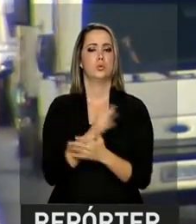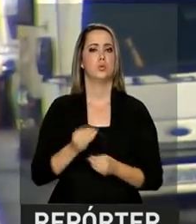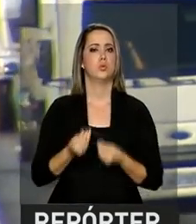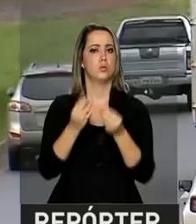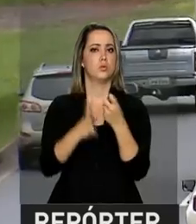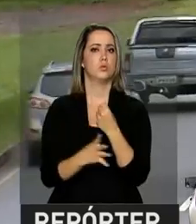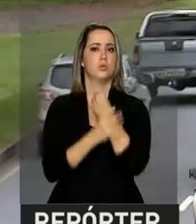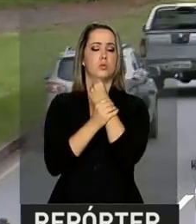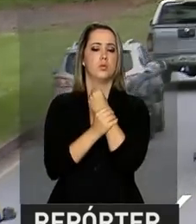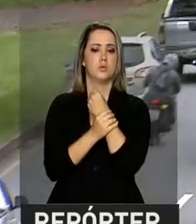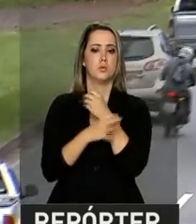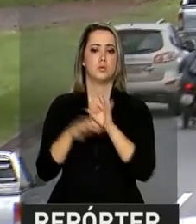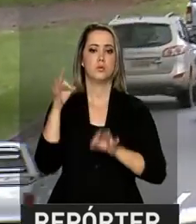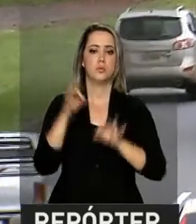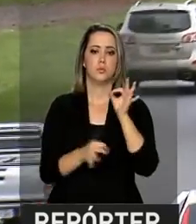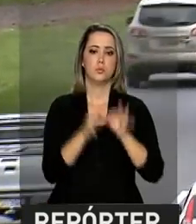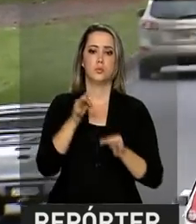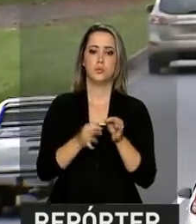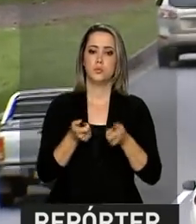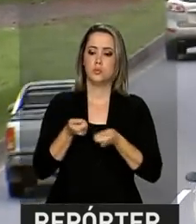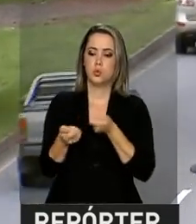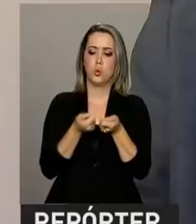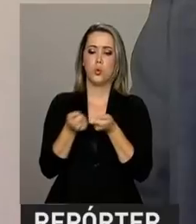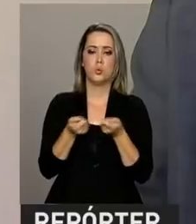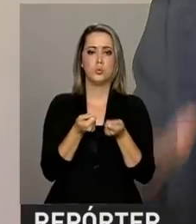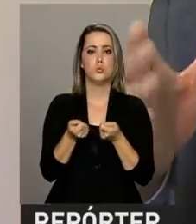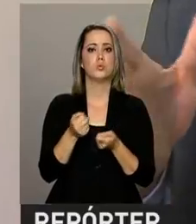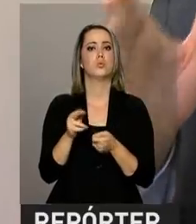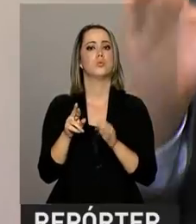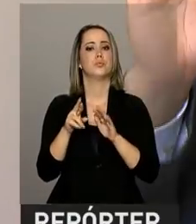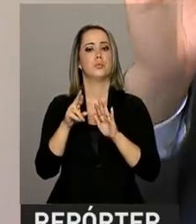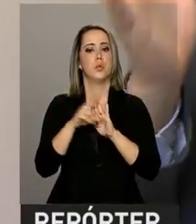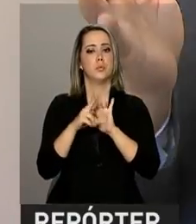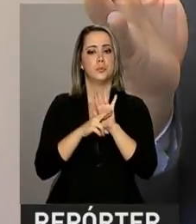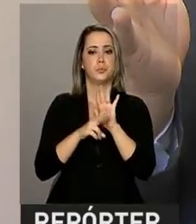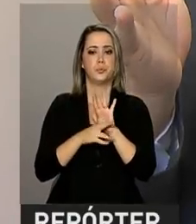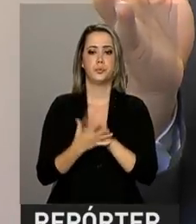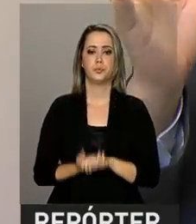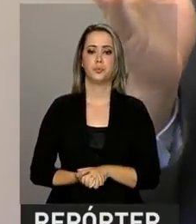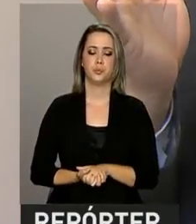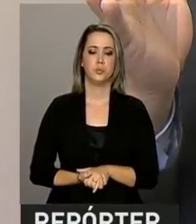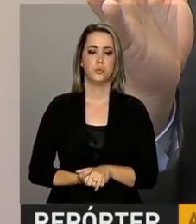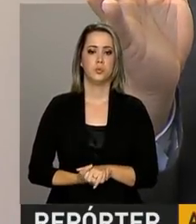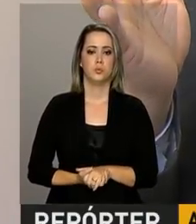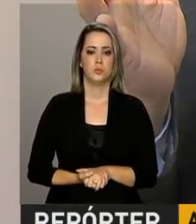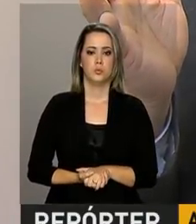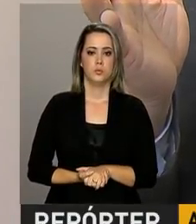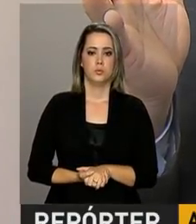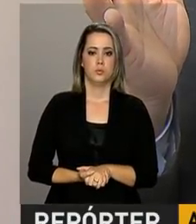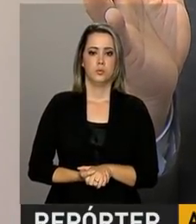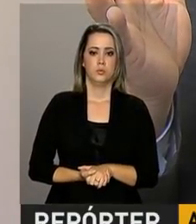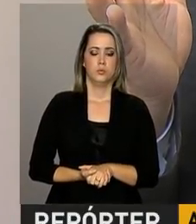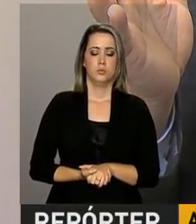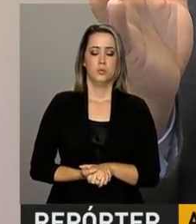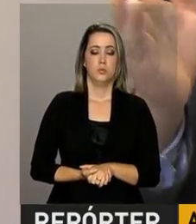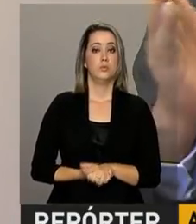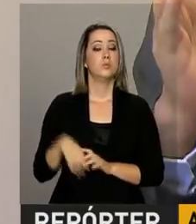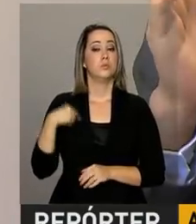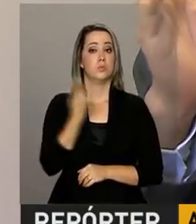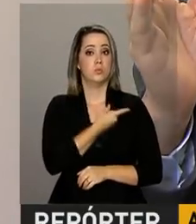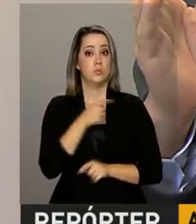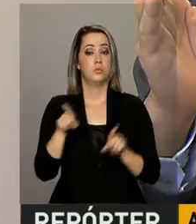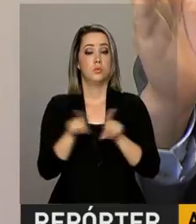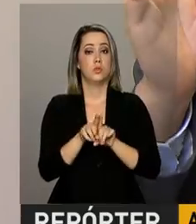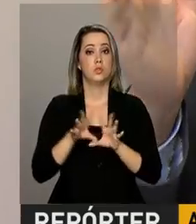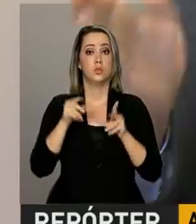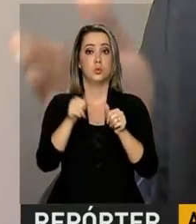segurança jurídica e estabilidade regulatória aos investidores. A gente unificou a tramitação da contratação dos projetos, ou seja,